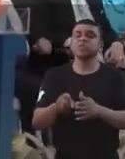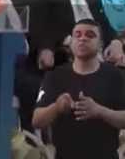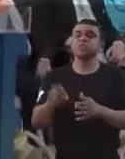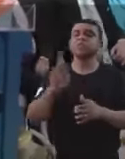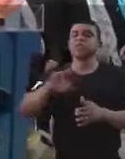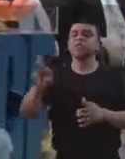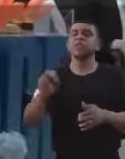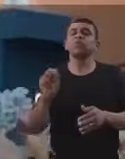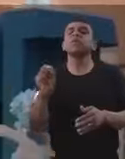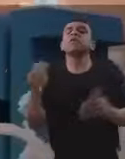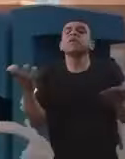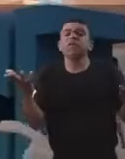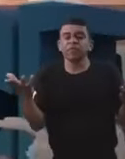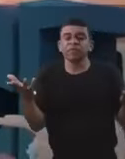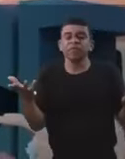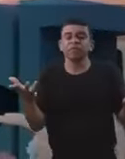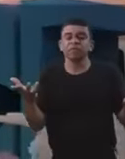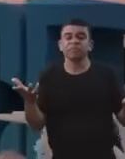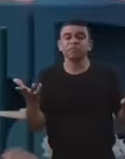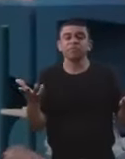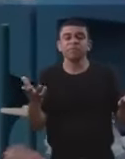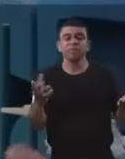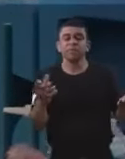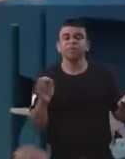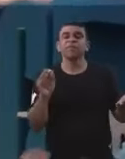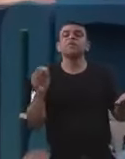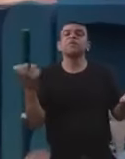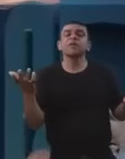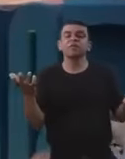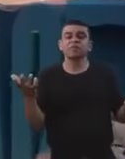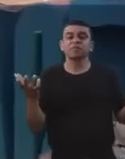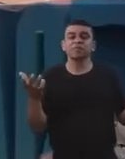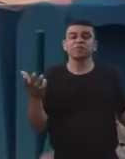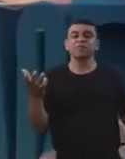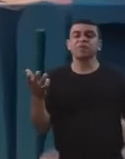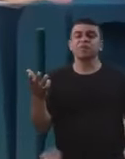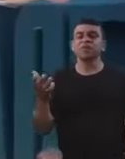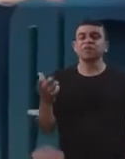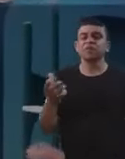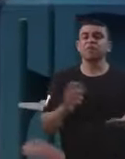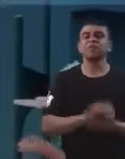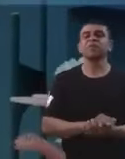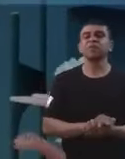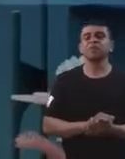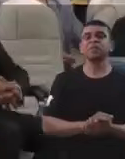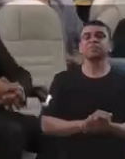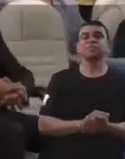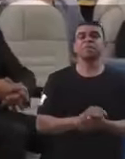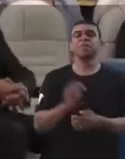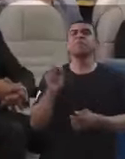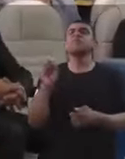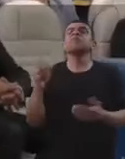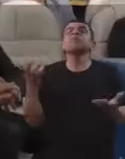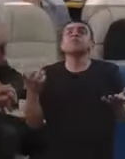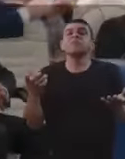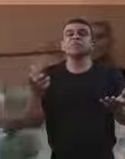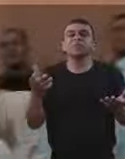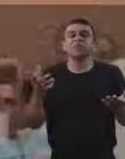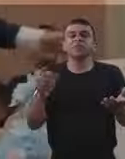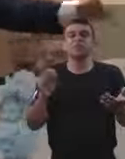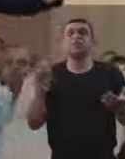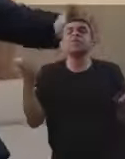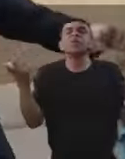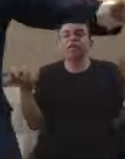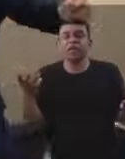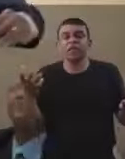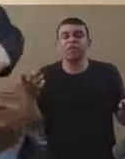Aí os outros discípulos, isso aqui é só para quem lê a Bíblia, quem não lê a Bíblia não vai pegar não. Aí os outros do outro lado, quem é, Senhor? Quem é o doido? Aí os discípulos